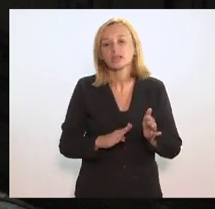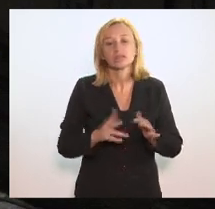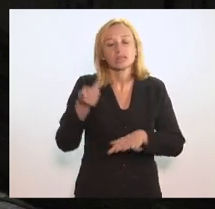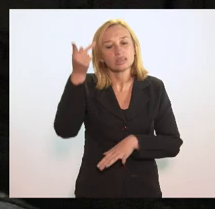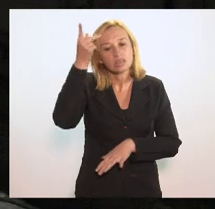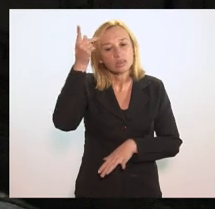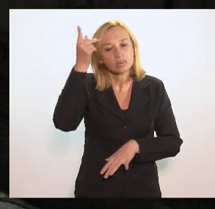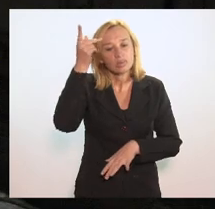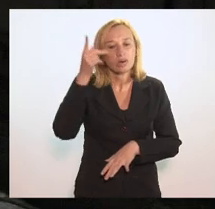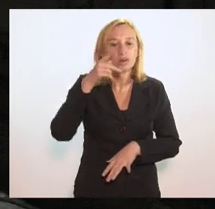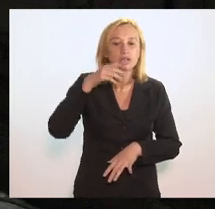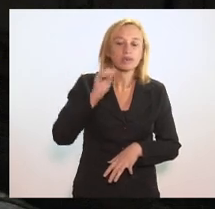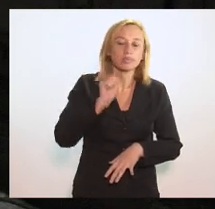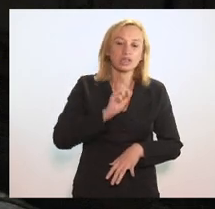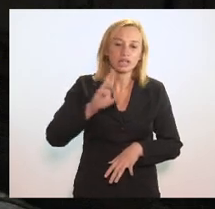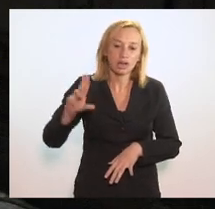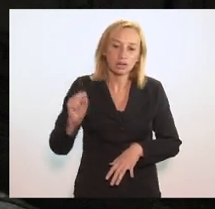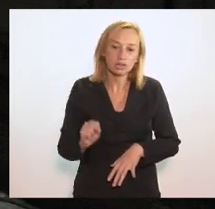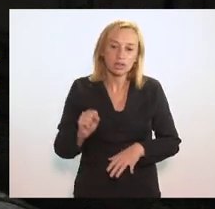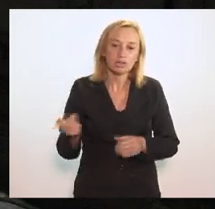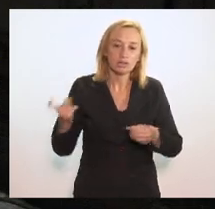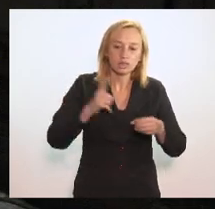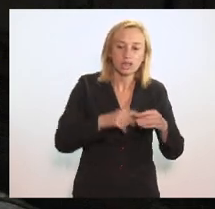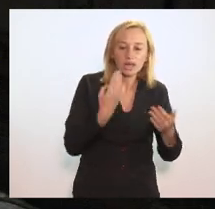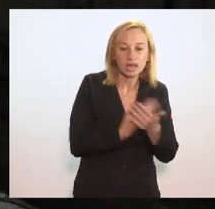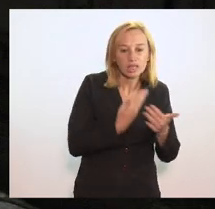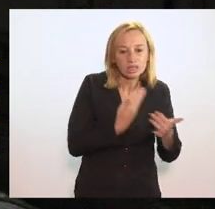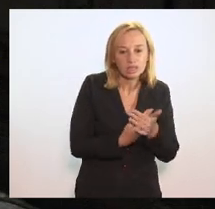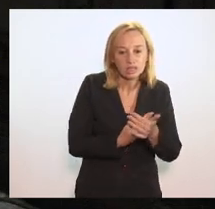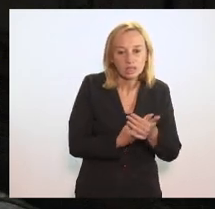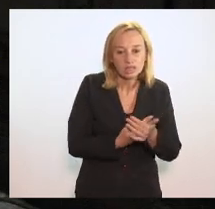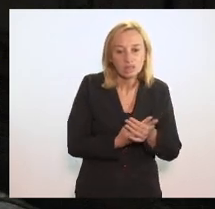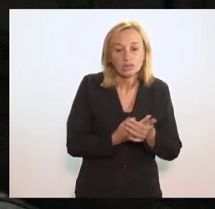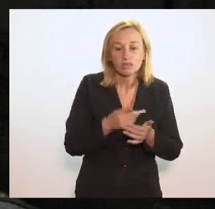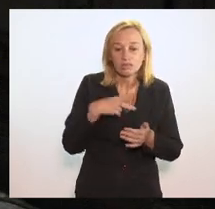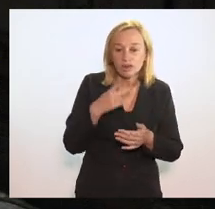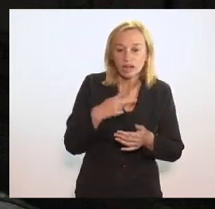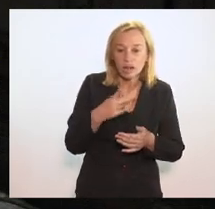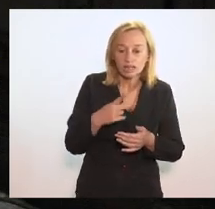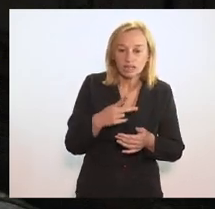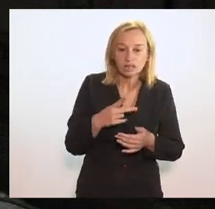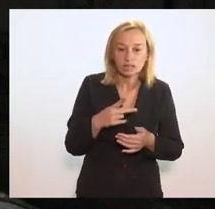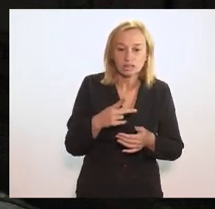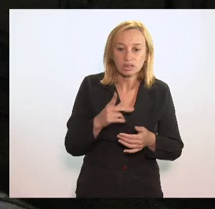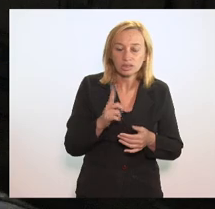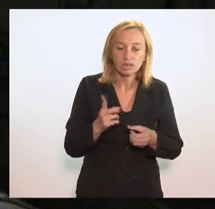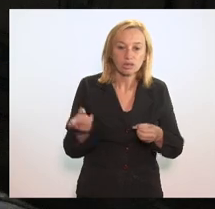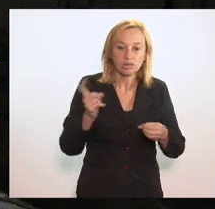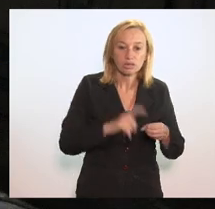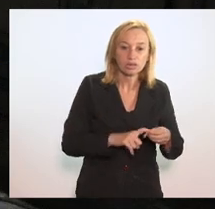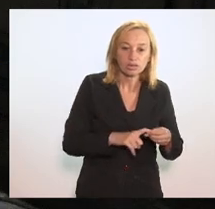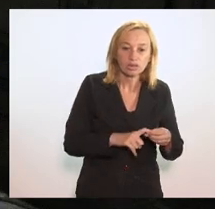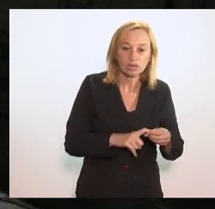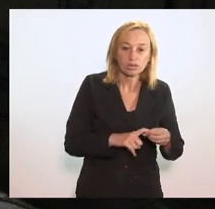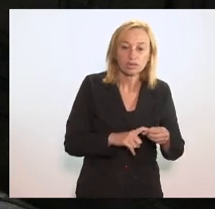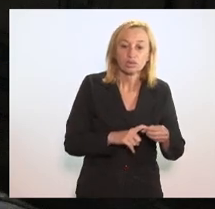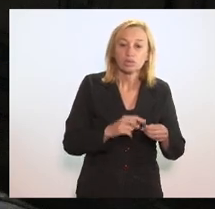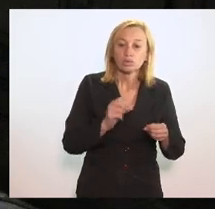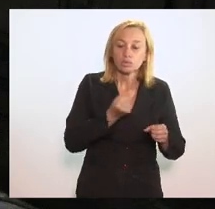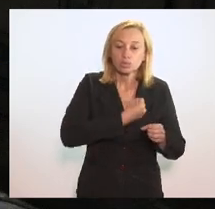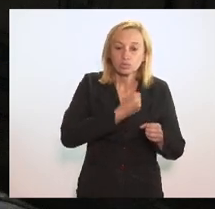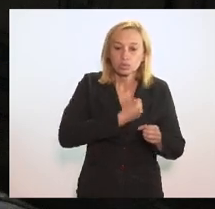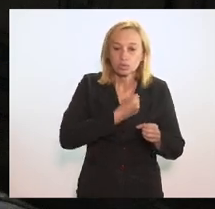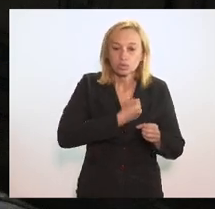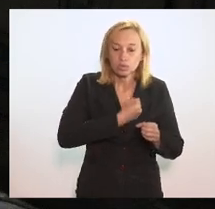ao retornarem às aulas, também retornaram de não retornar exatamente pela explosão de casos